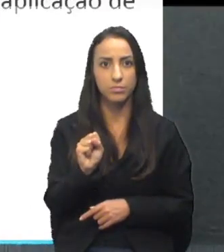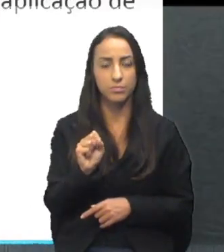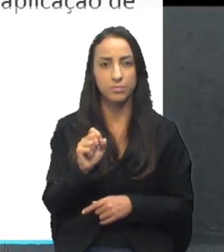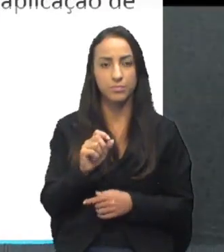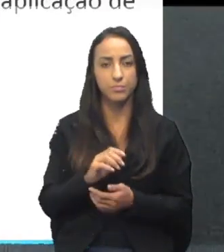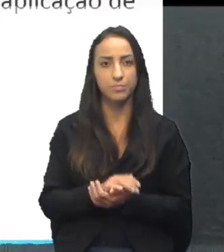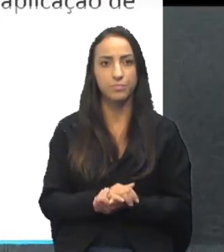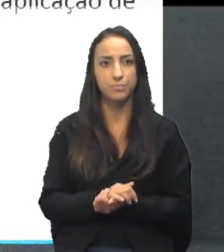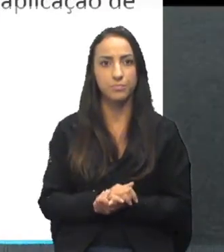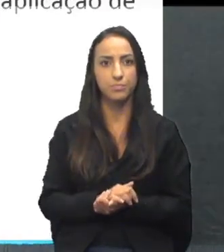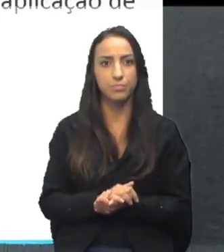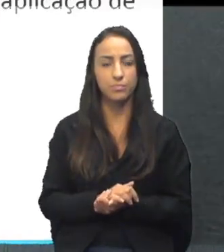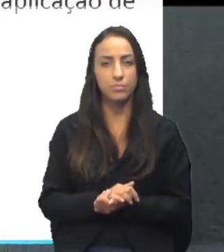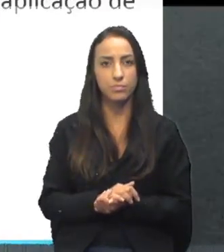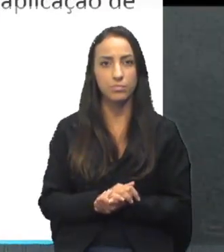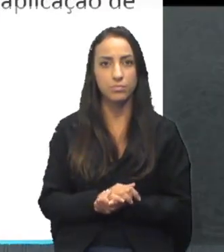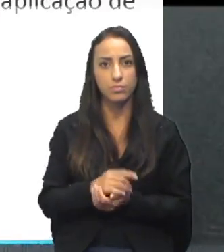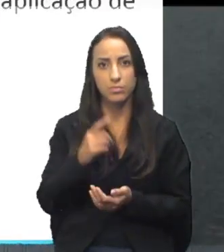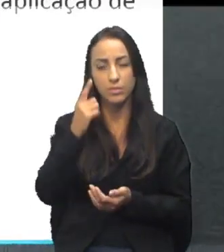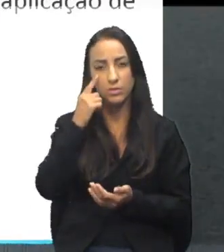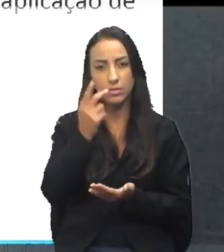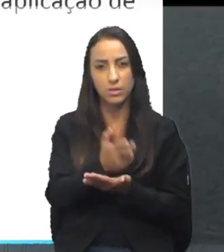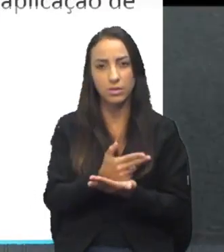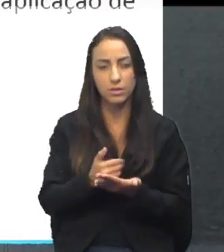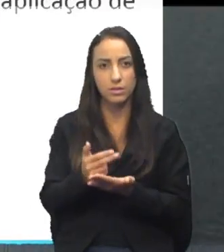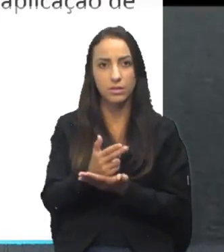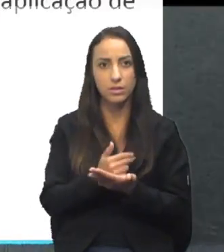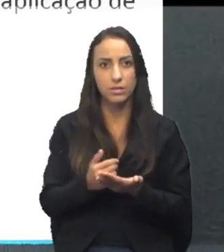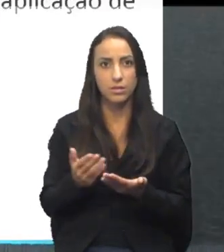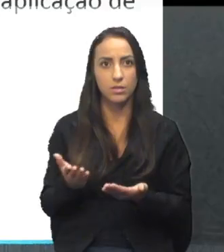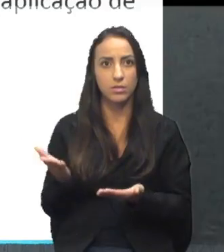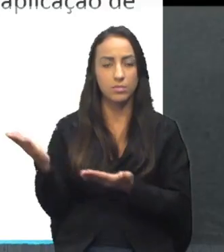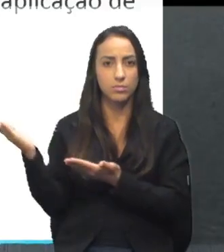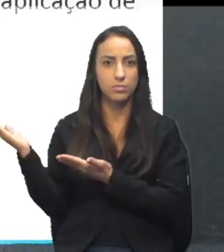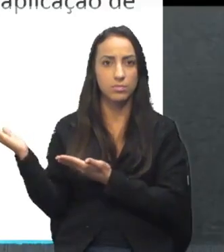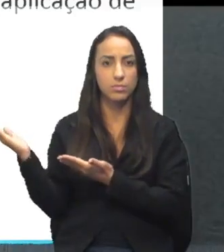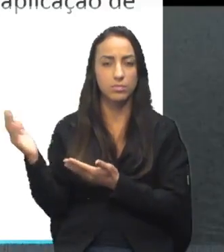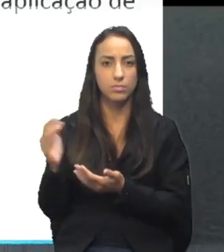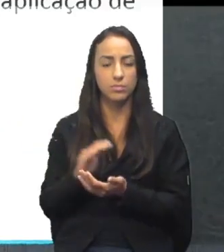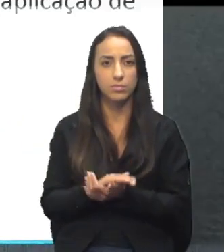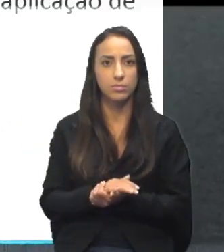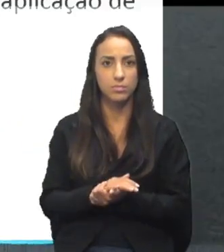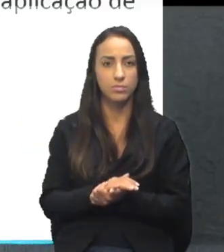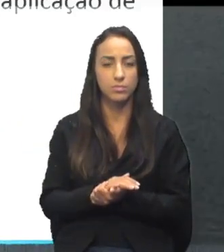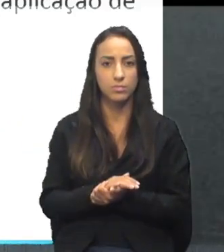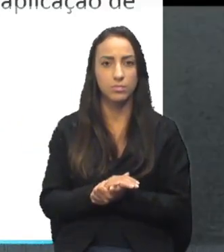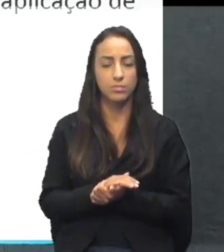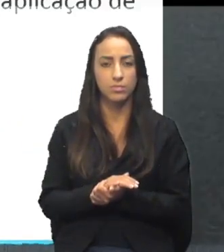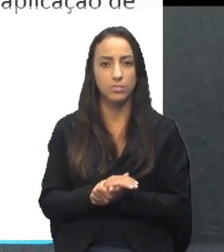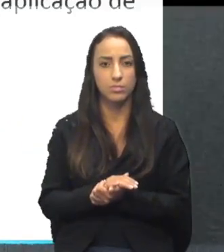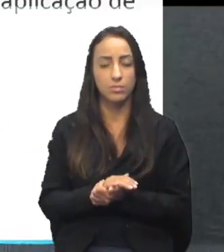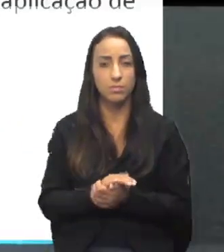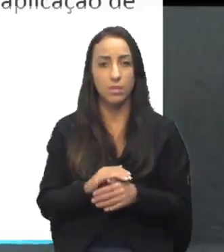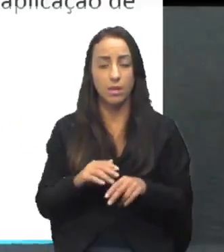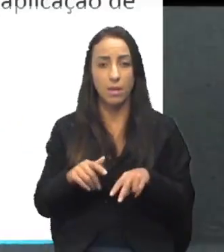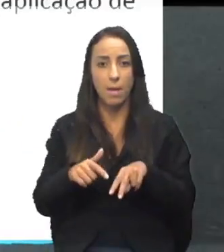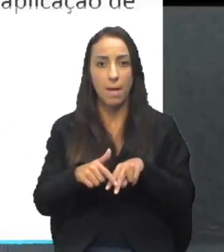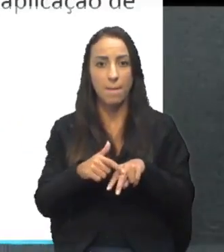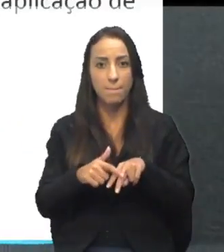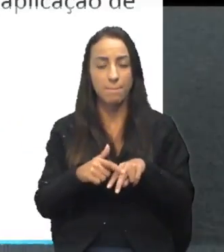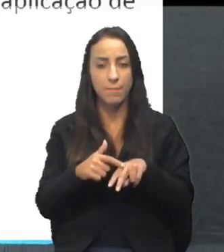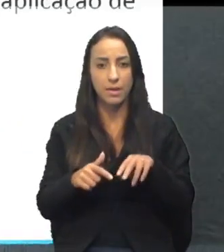esquerdo, com a perna esquerda esticada e o joelho direito